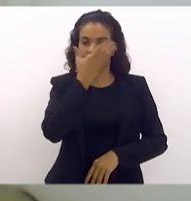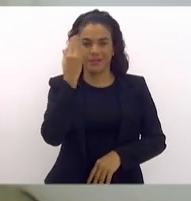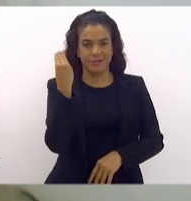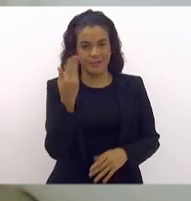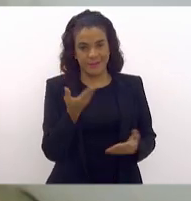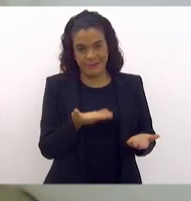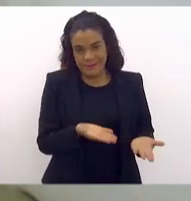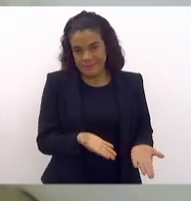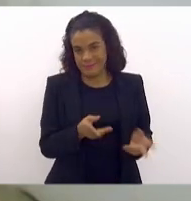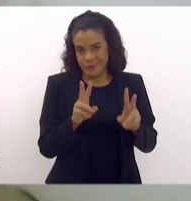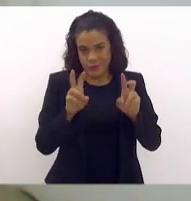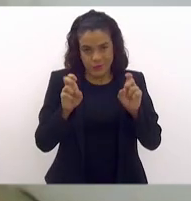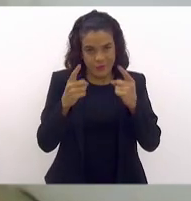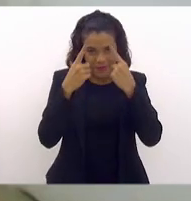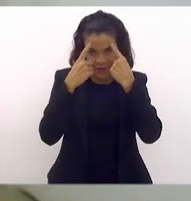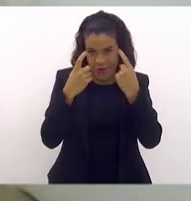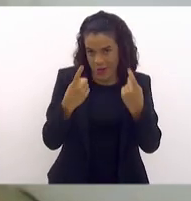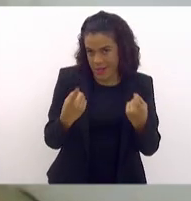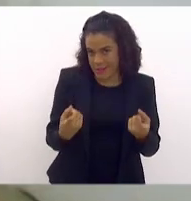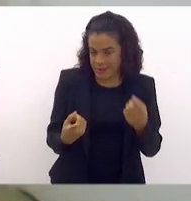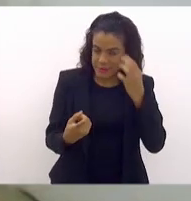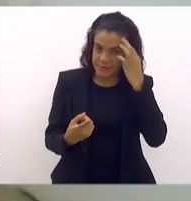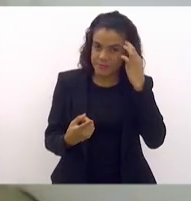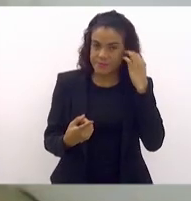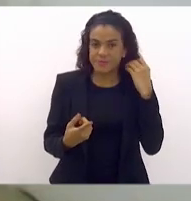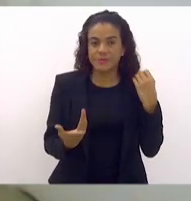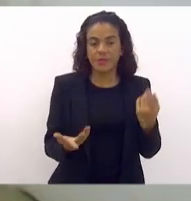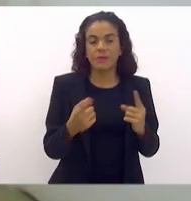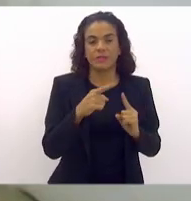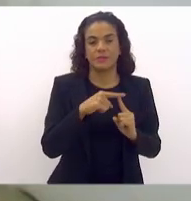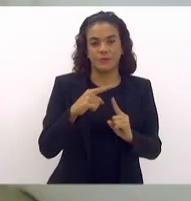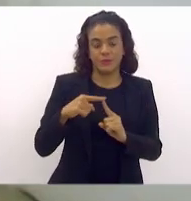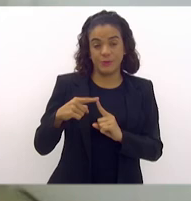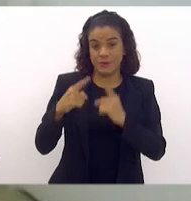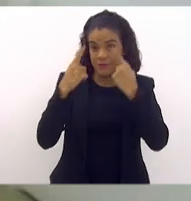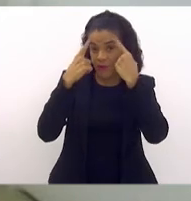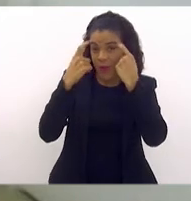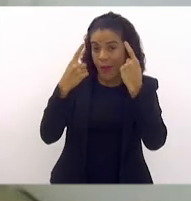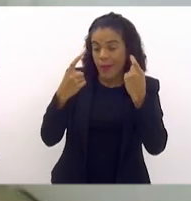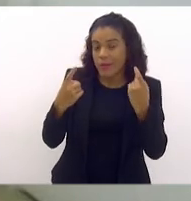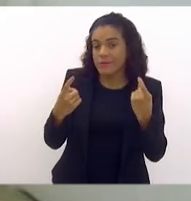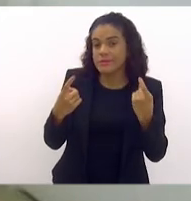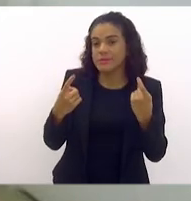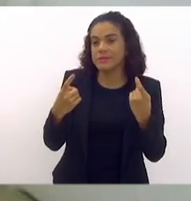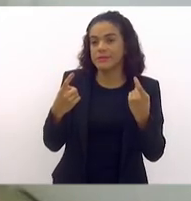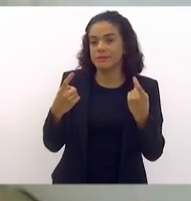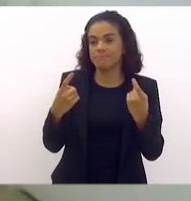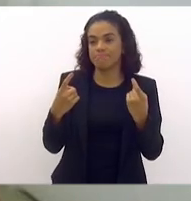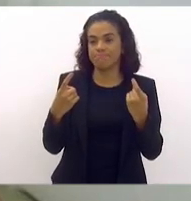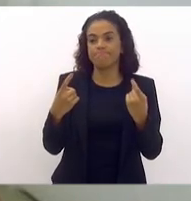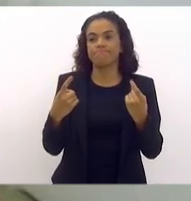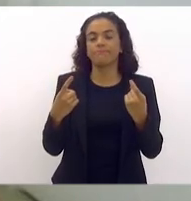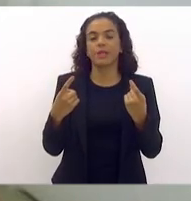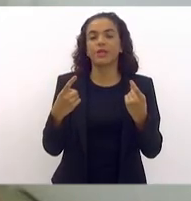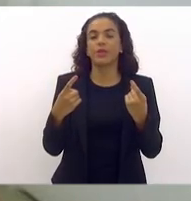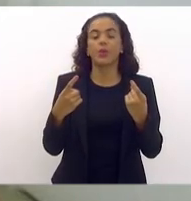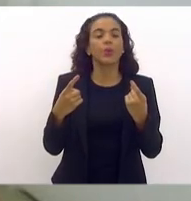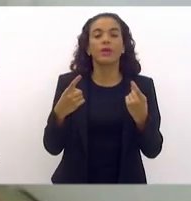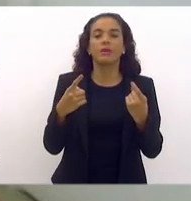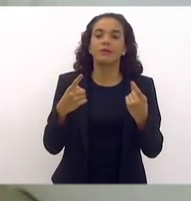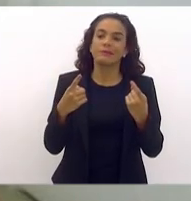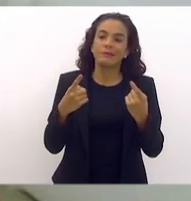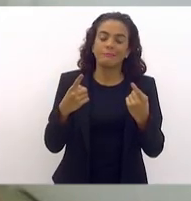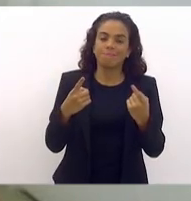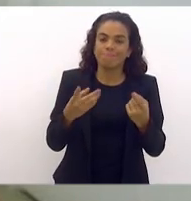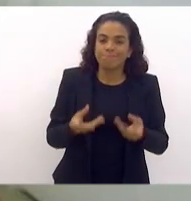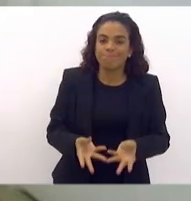de sofrer esse tipo de violência. Então, esse é um tipo de violência que acaba sendo uma violência que